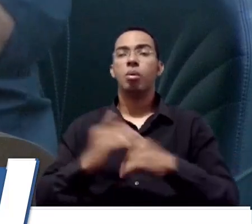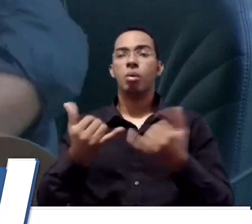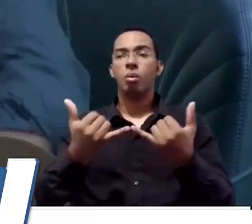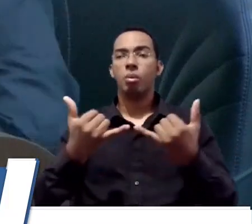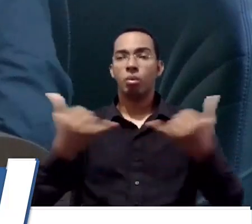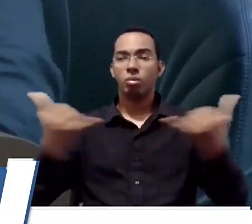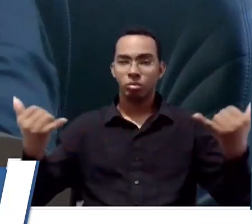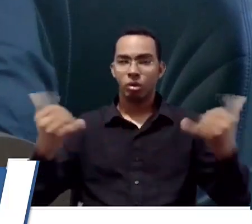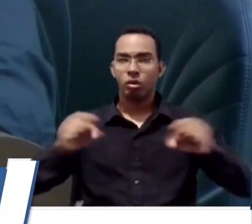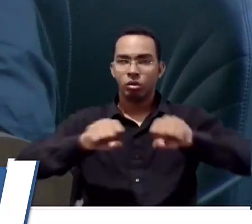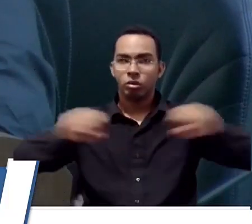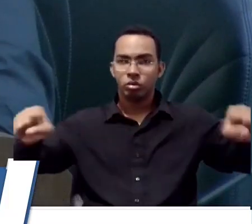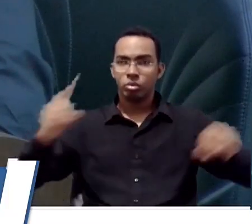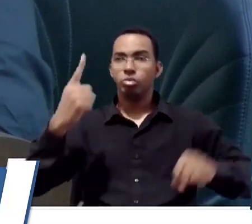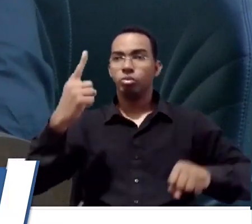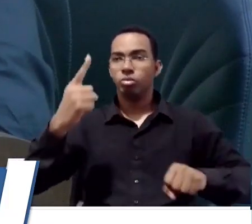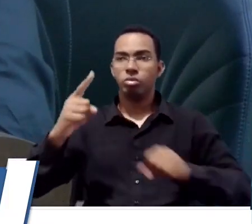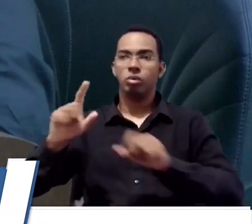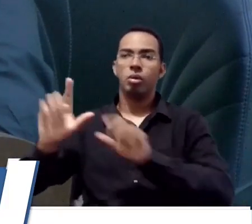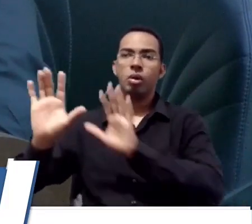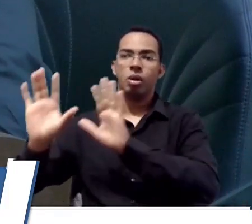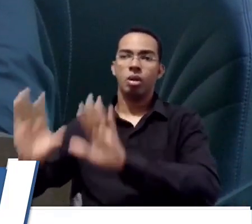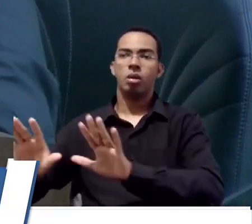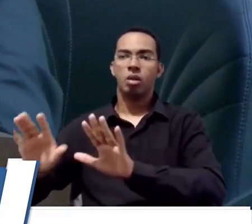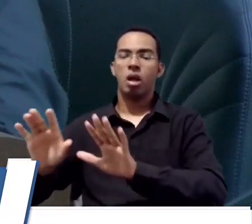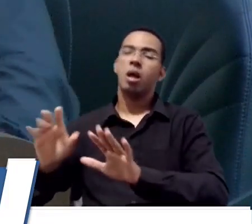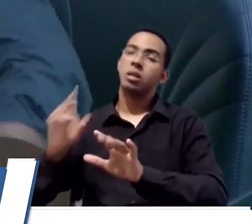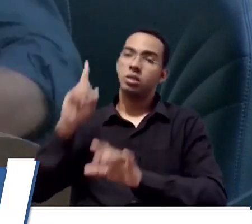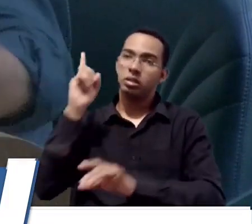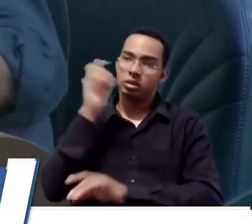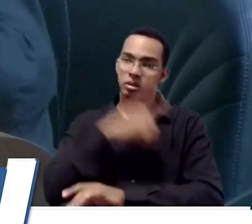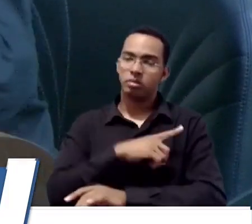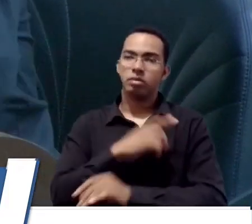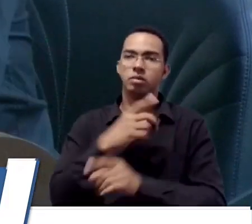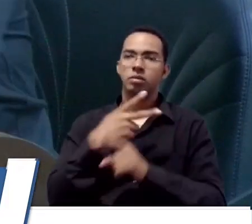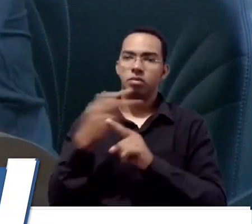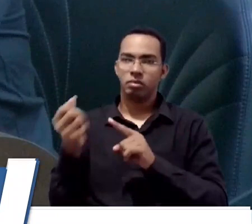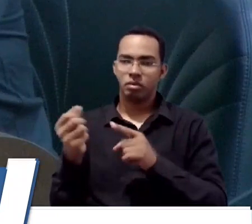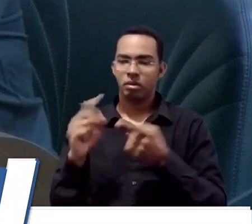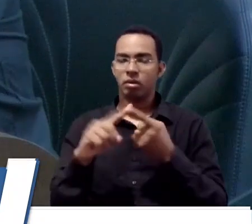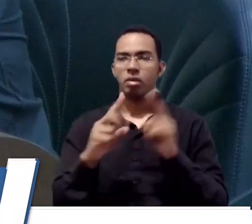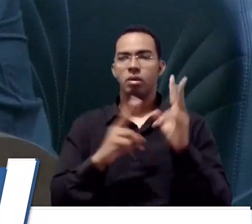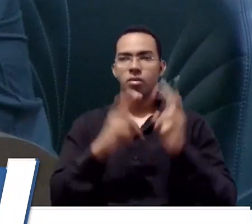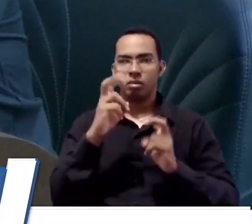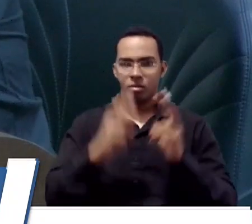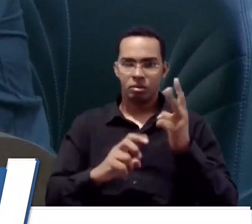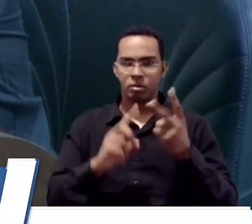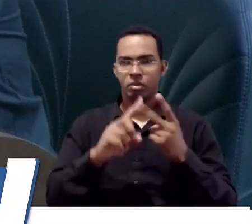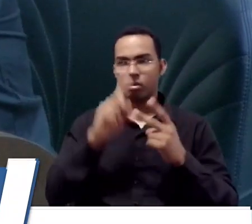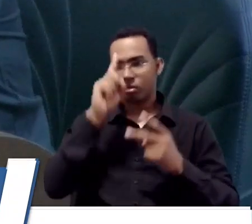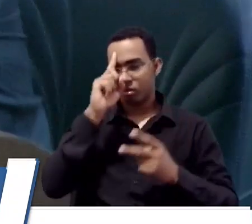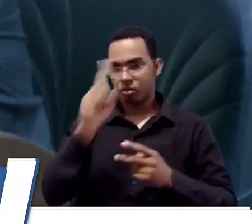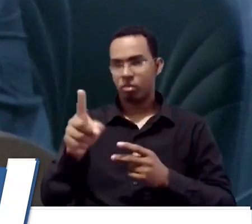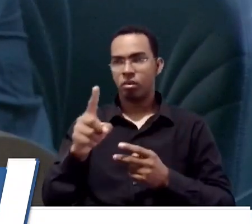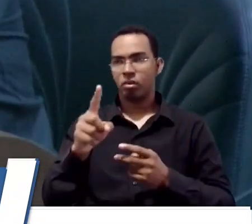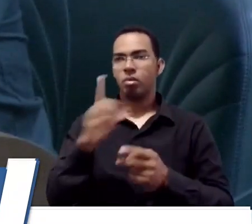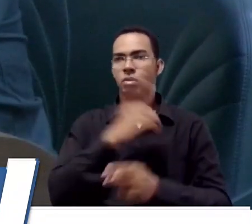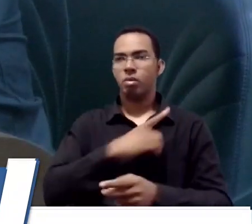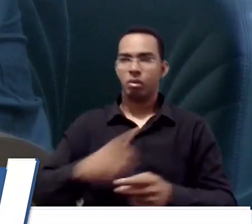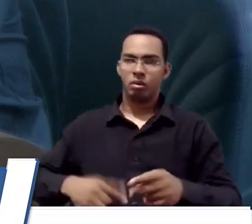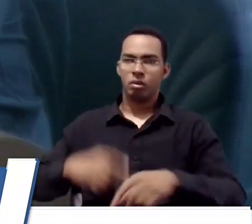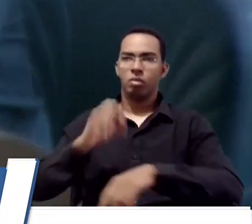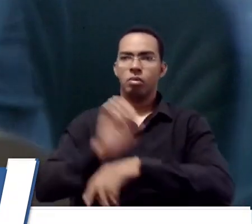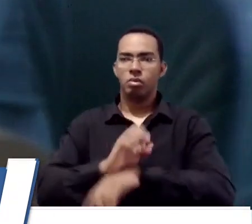de guerra, só tem um lado. Aí é difícil a gente vencer. A gente briga, a gente manda recado para deputado estadual